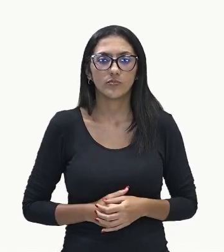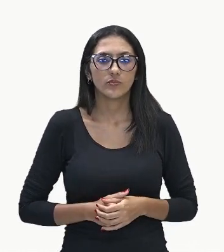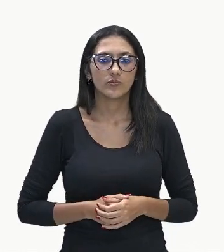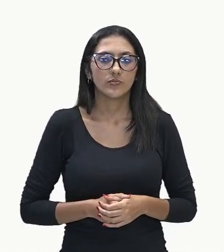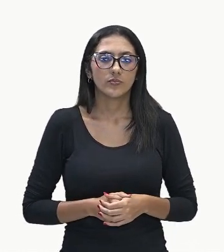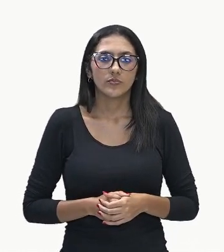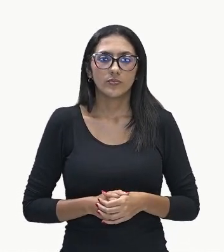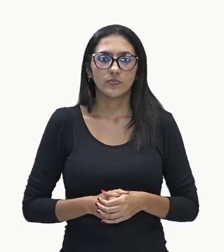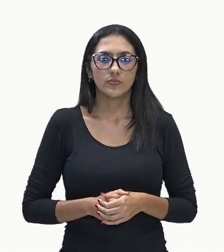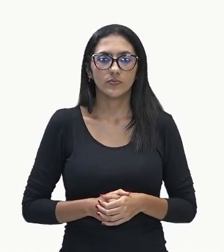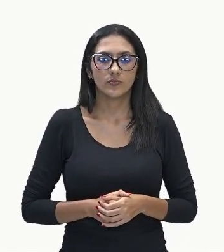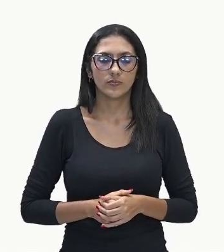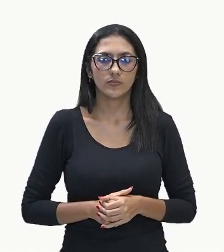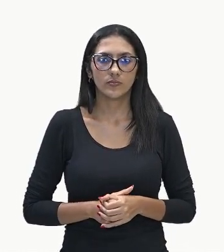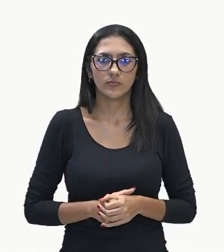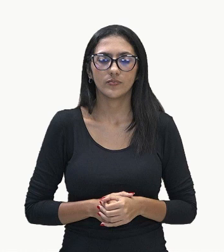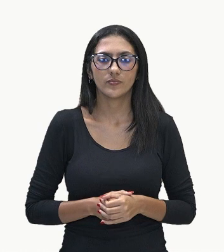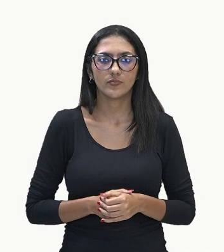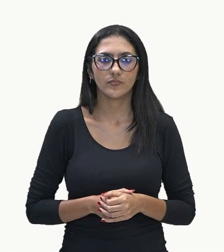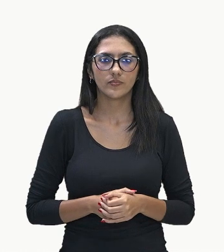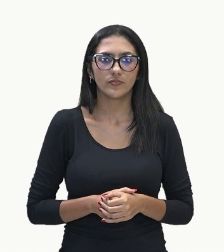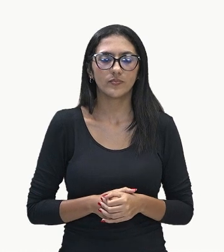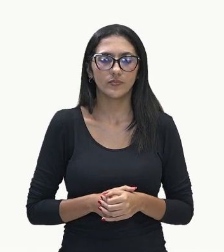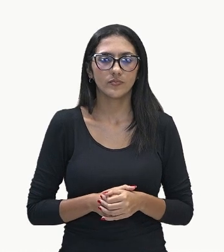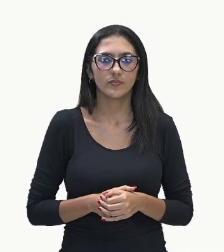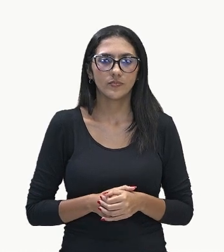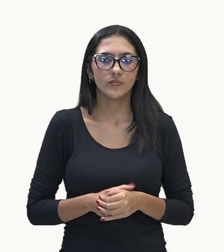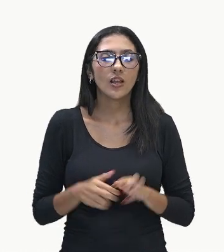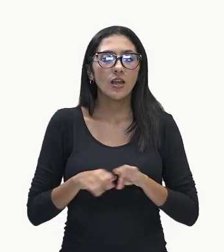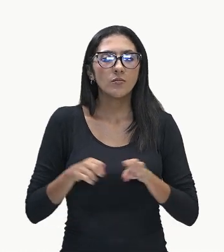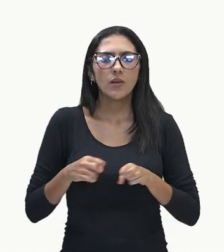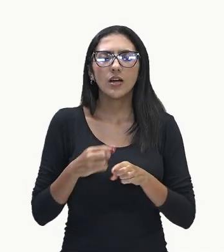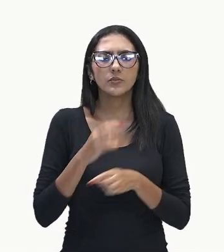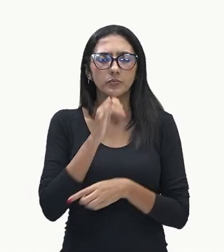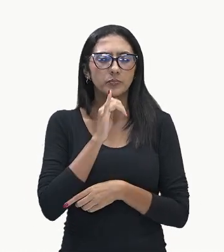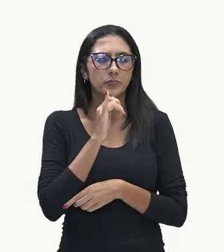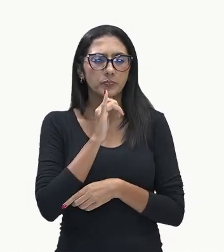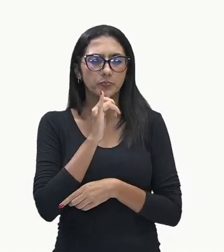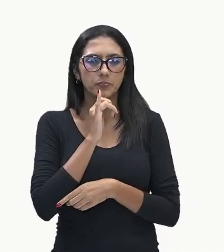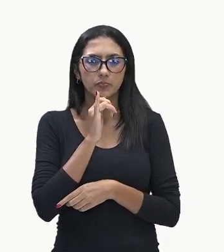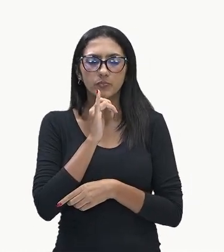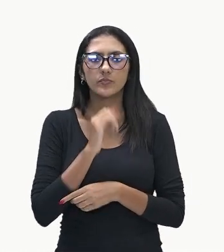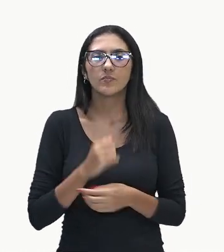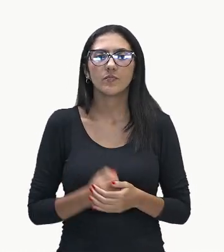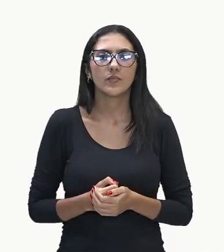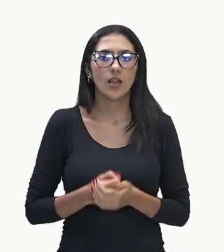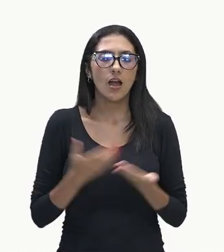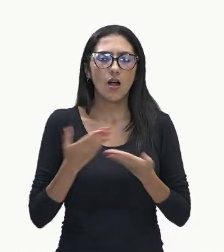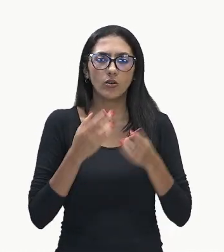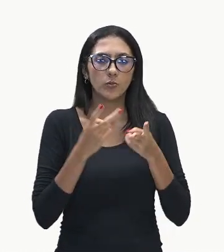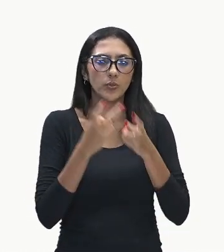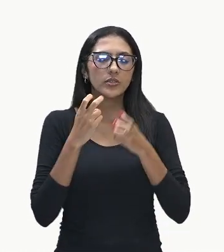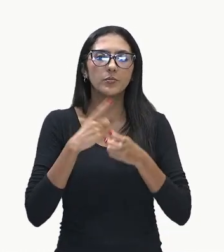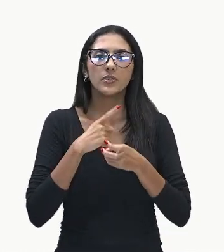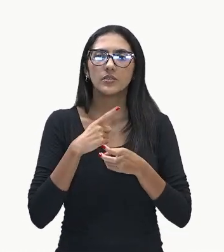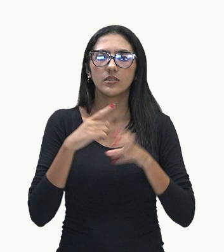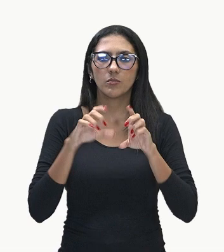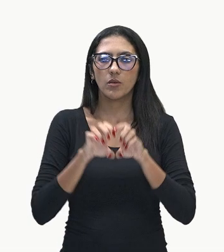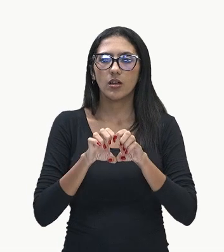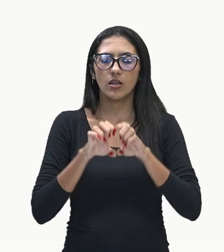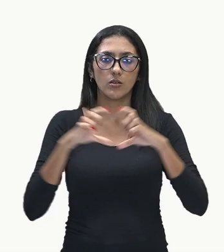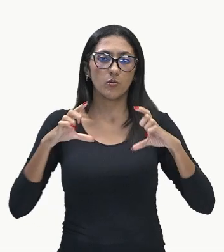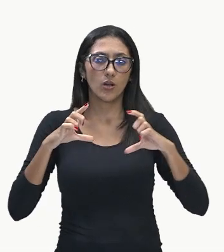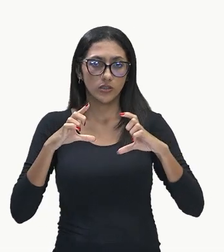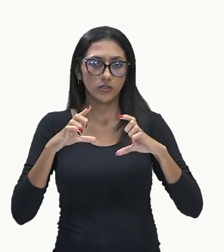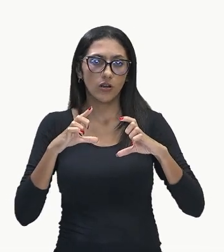Tudo bem? Mas o que fazer quando eu me deparo com uma equação onde há a